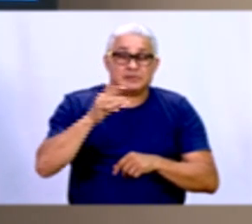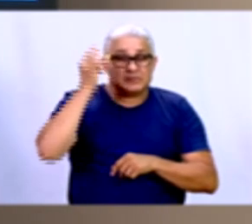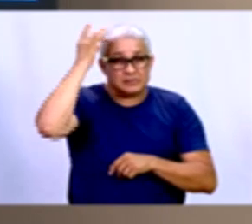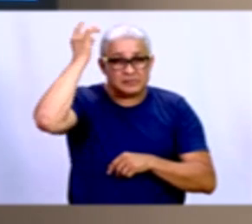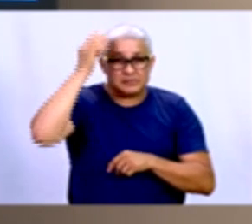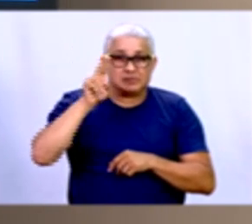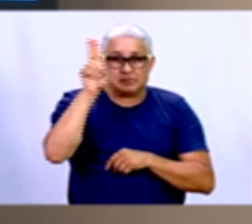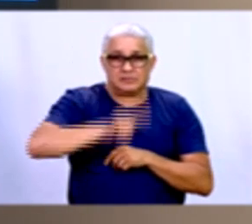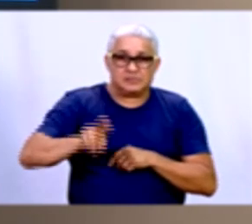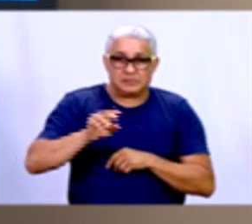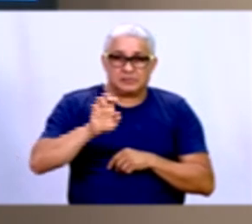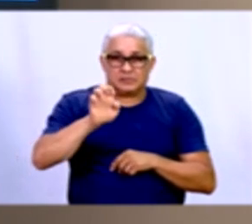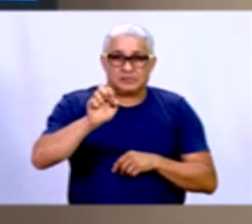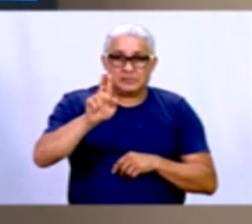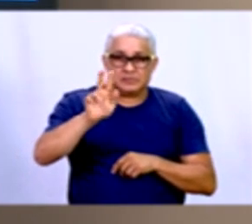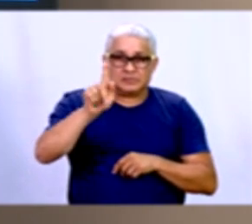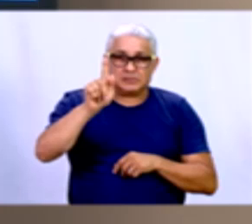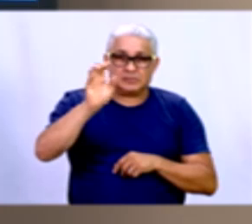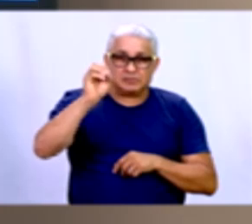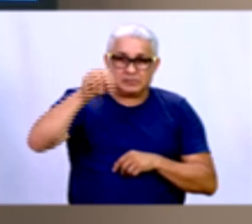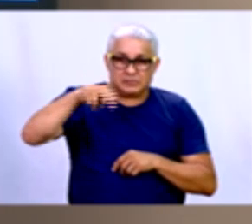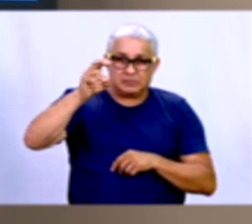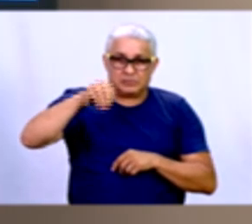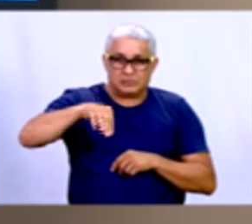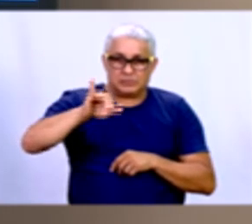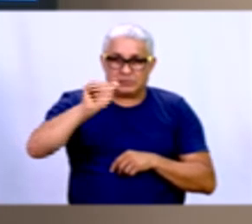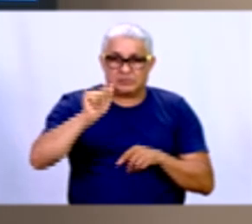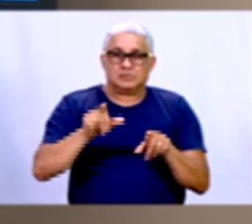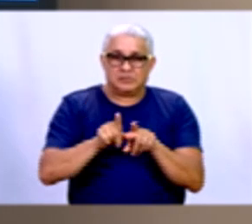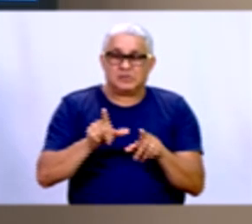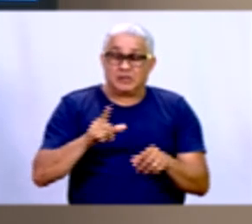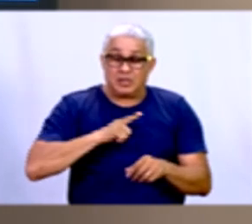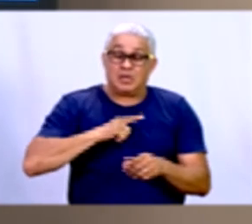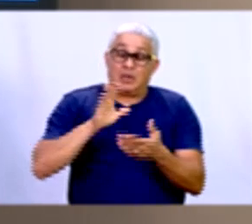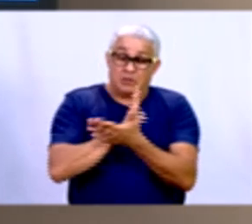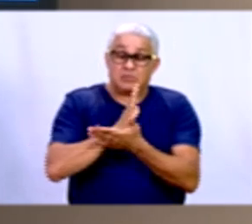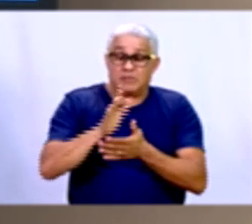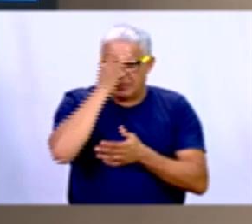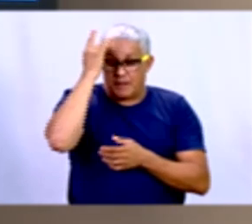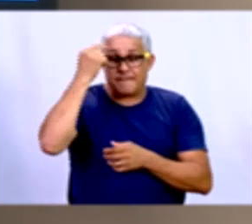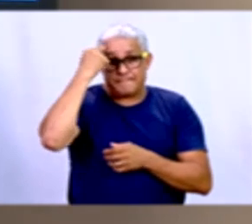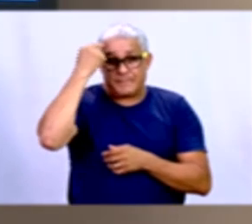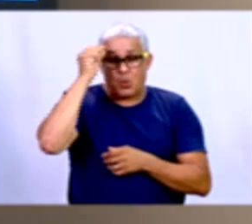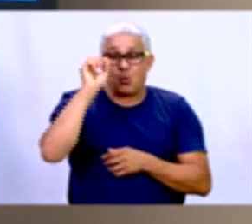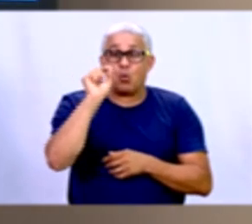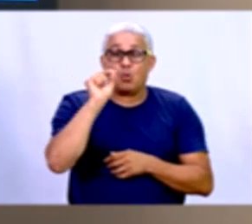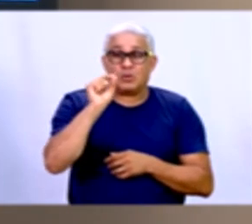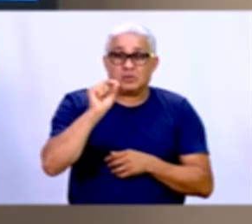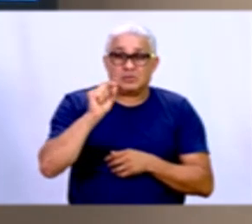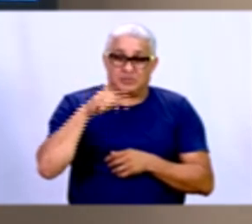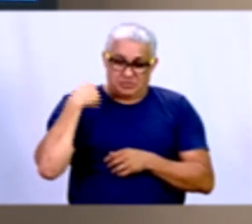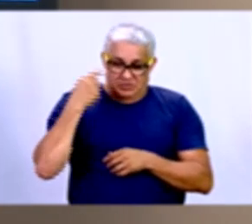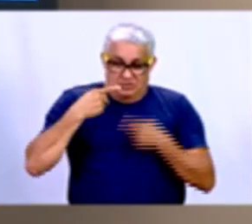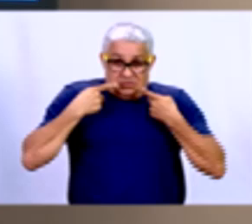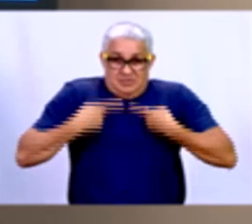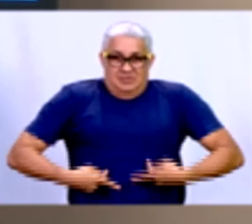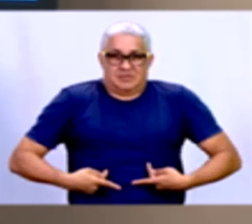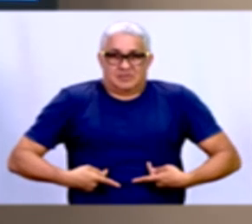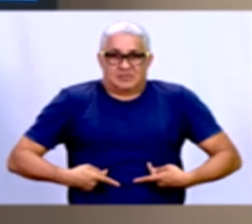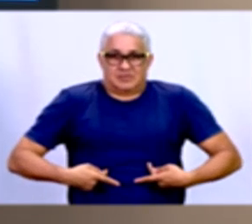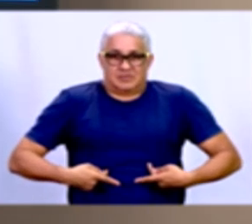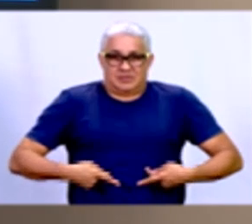a gente pensa em ergonomia, tem muita gente que pensa só na ergonomia do nosso organismo, do nosso corpo,